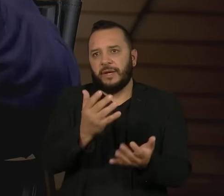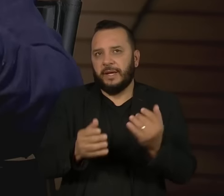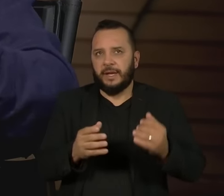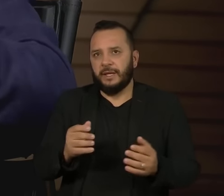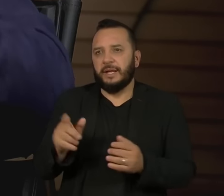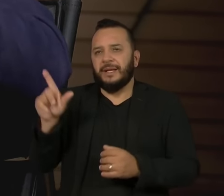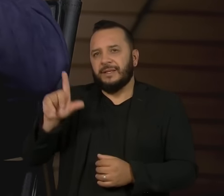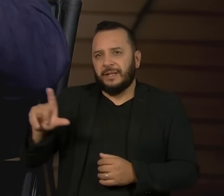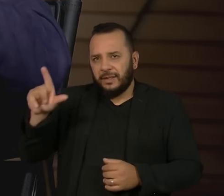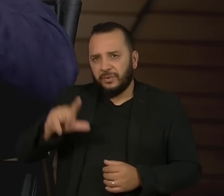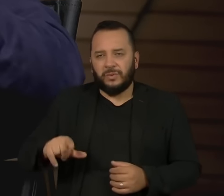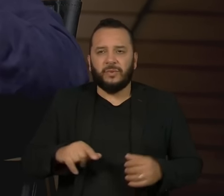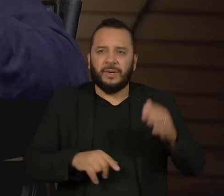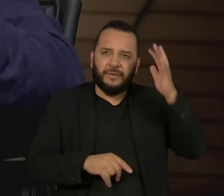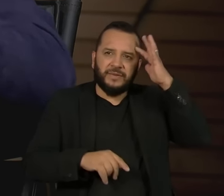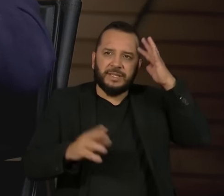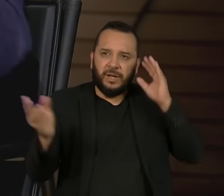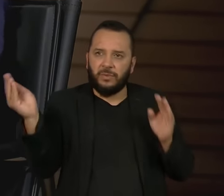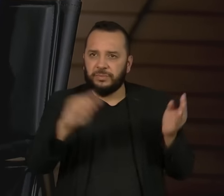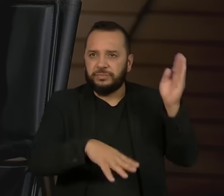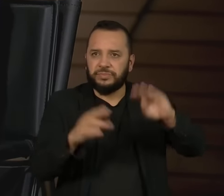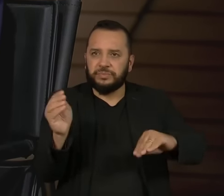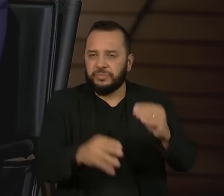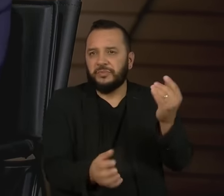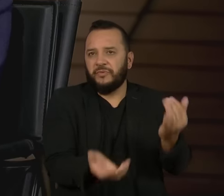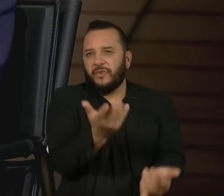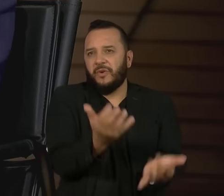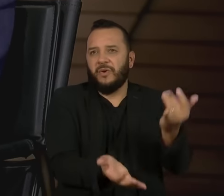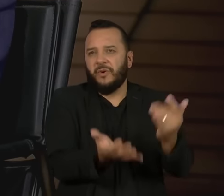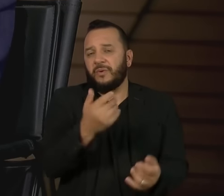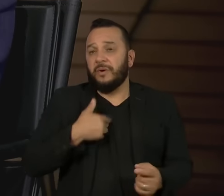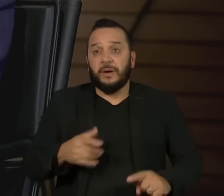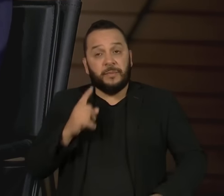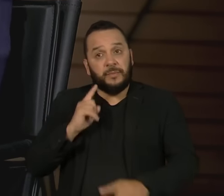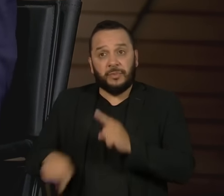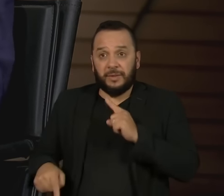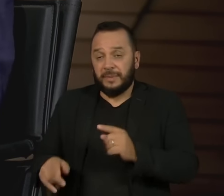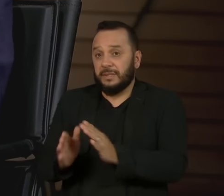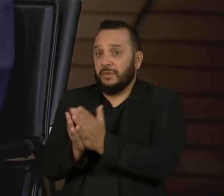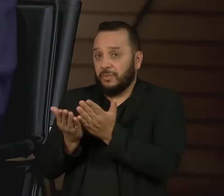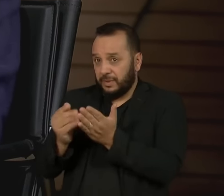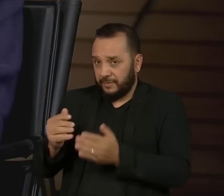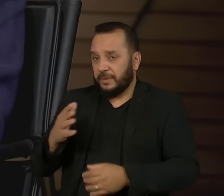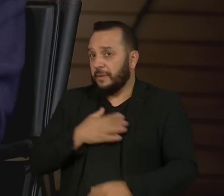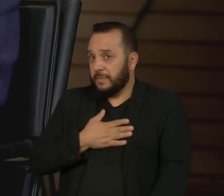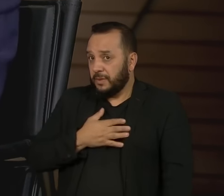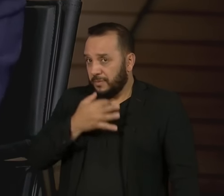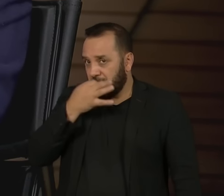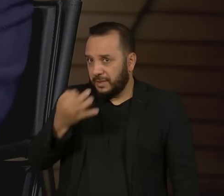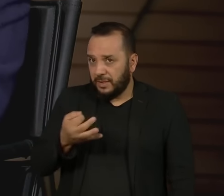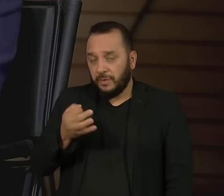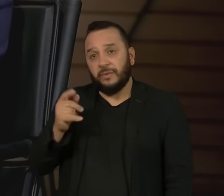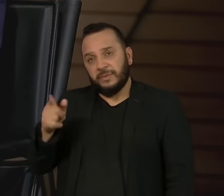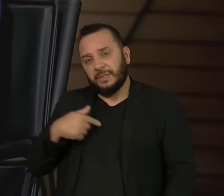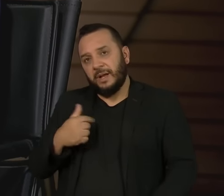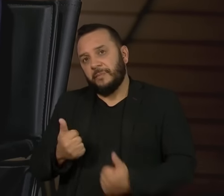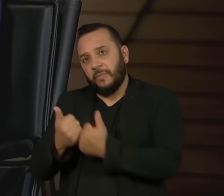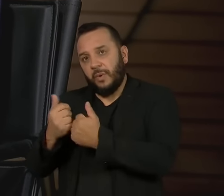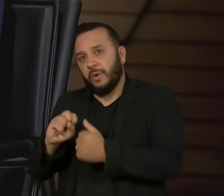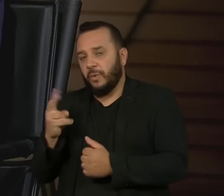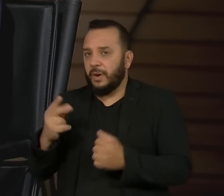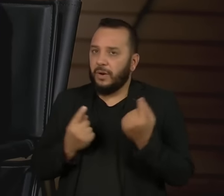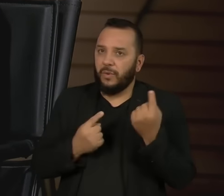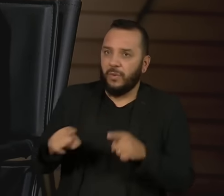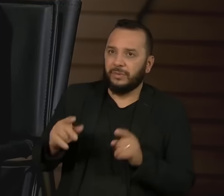não ficção. E, assim, a proibição do objeto livro, para mim, assim, é uma coisa... na minha opinião, né? Ou você é a favor ou você é contra.